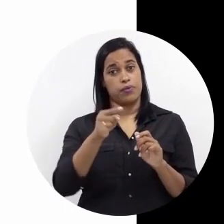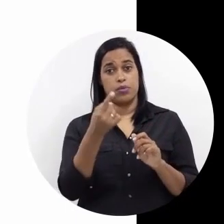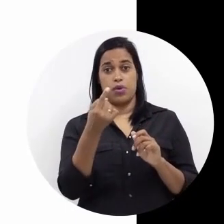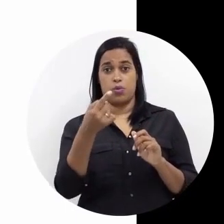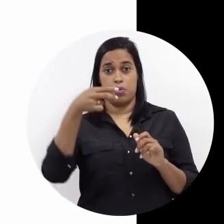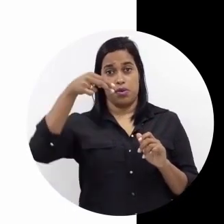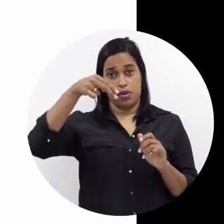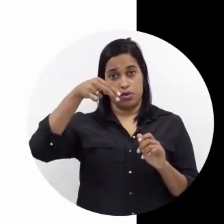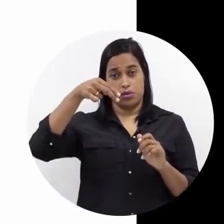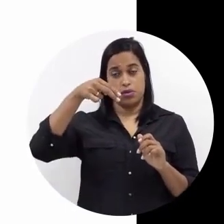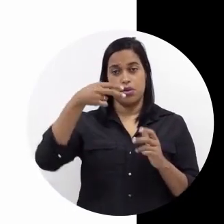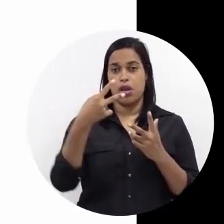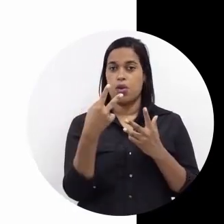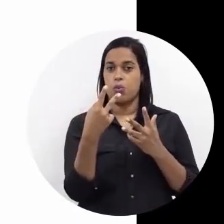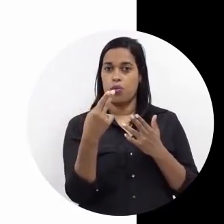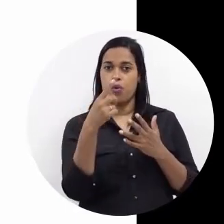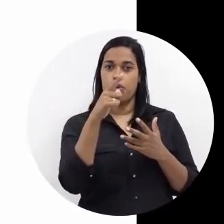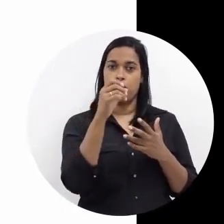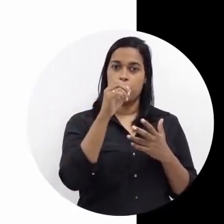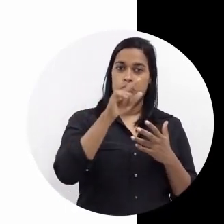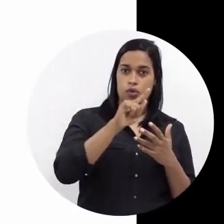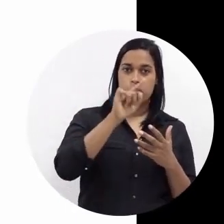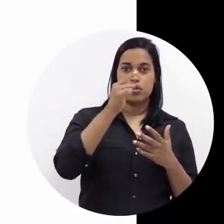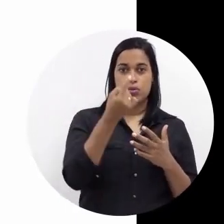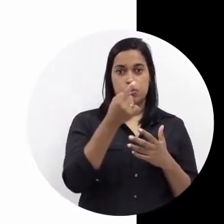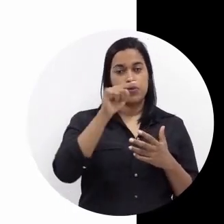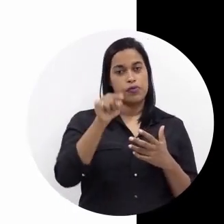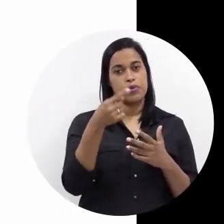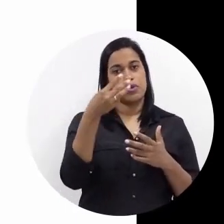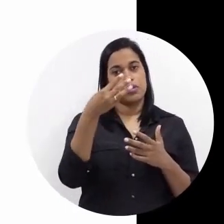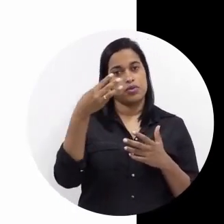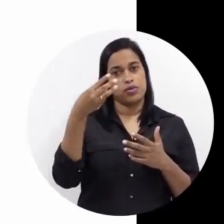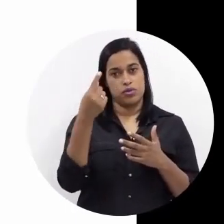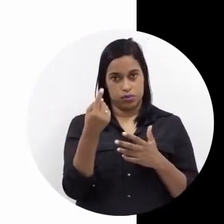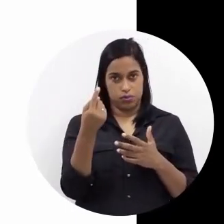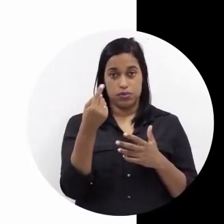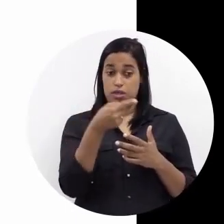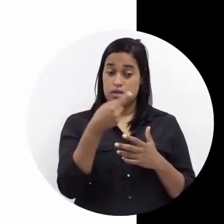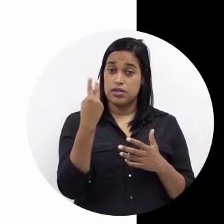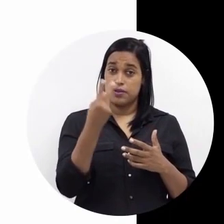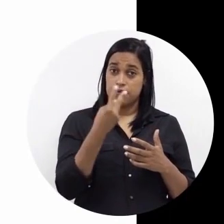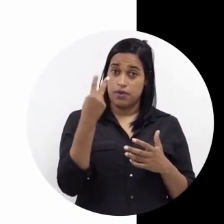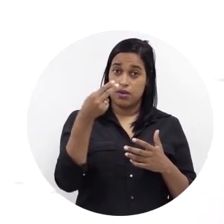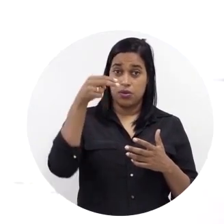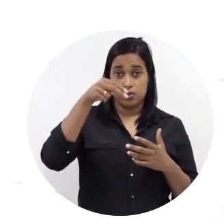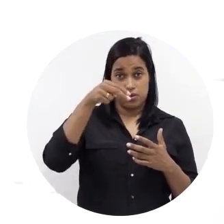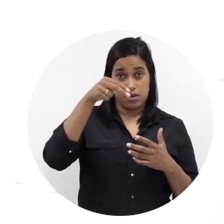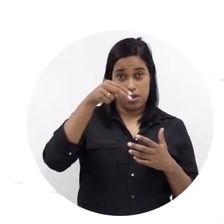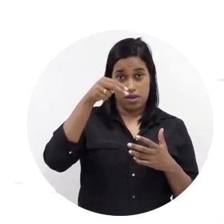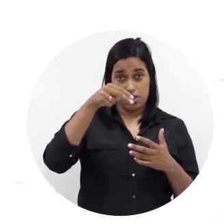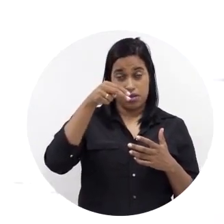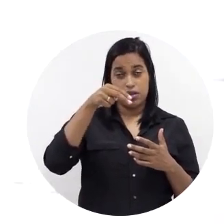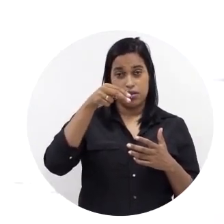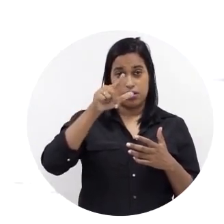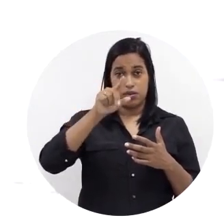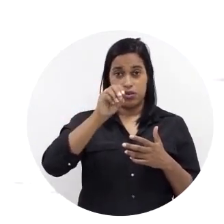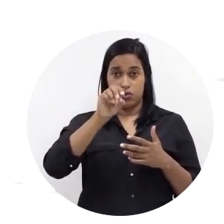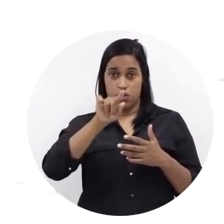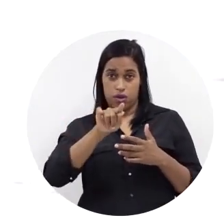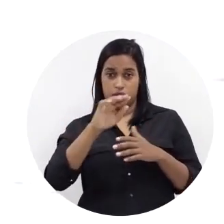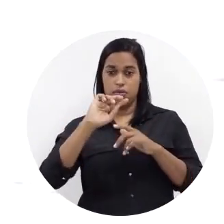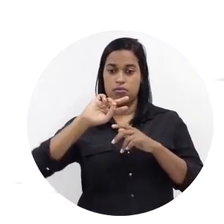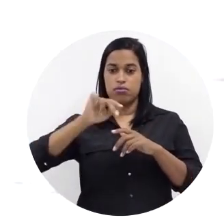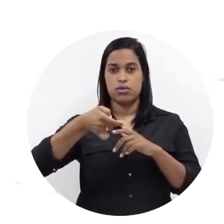igual a log de 1,331. Esse valor de N, por uma propriedade de logaritmo, nós iremos passar